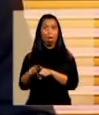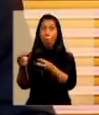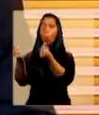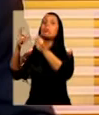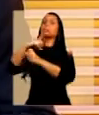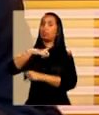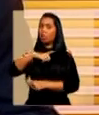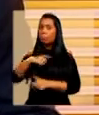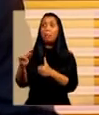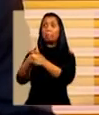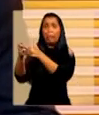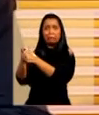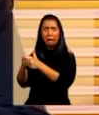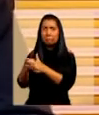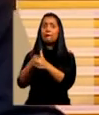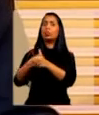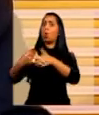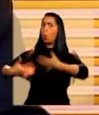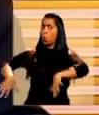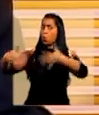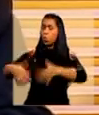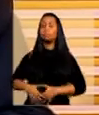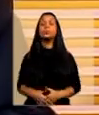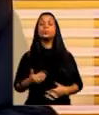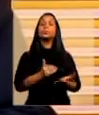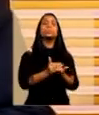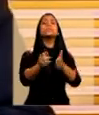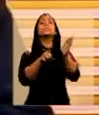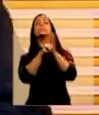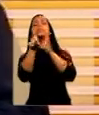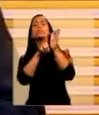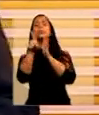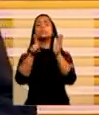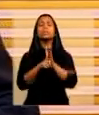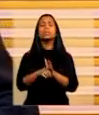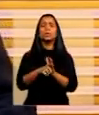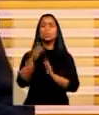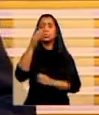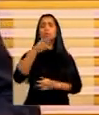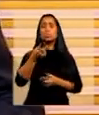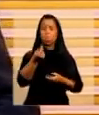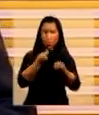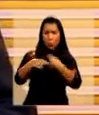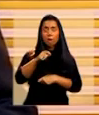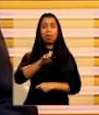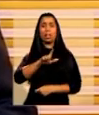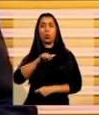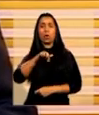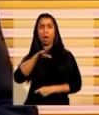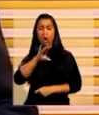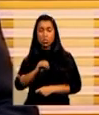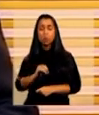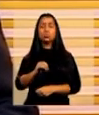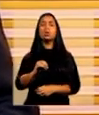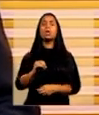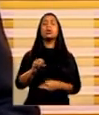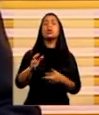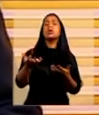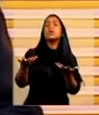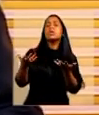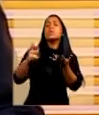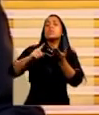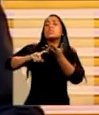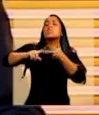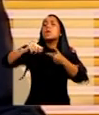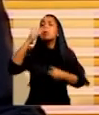Os ricos também que devem 3 vezes mais. Eu começo perguntando para o consultor, para o economista Leonardo Menezes.